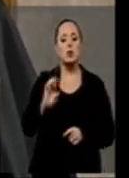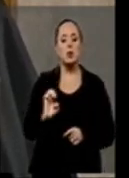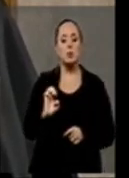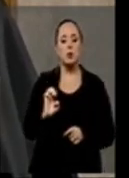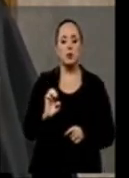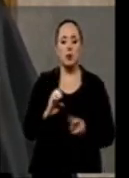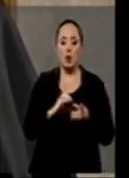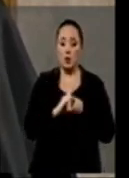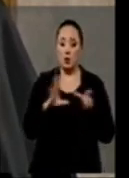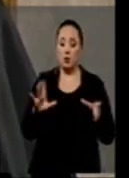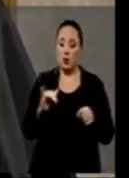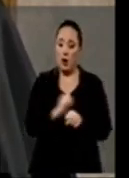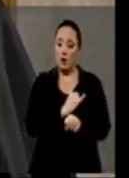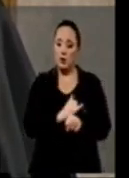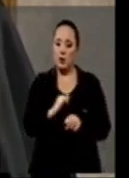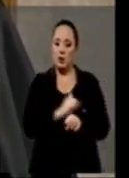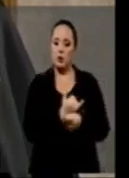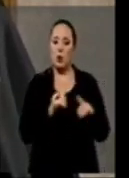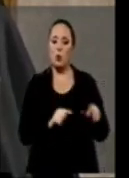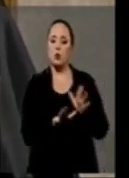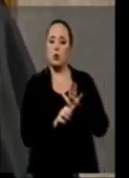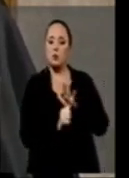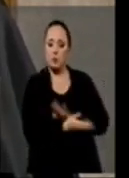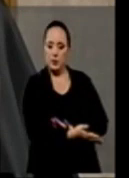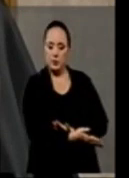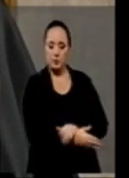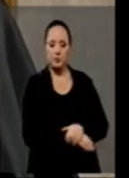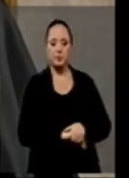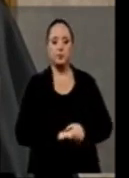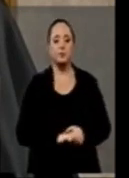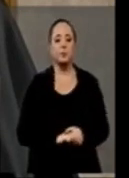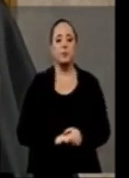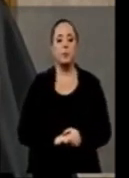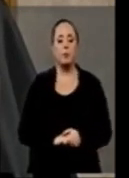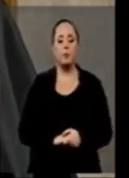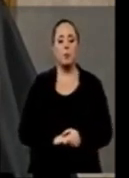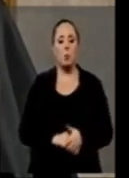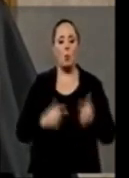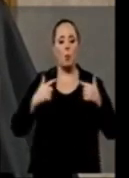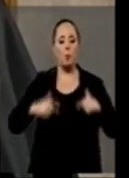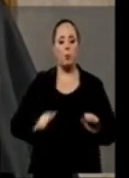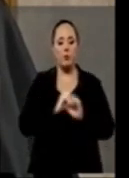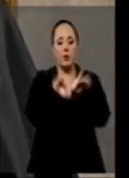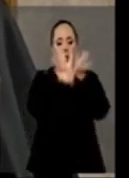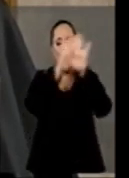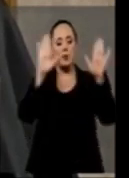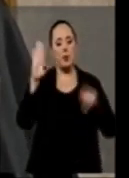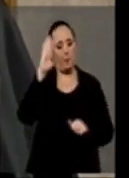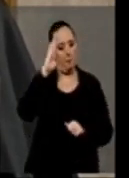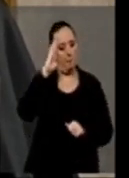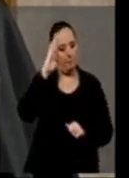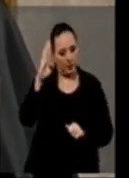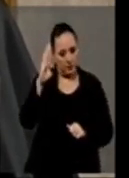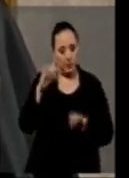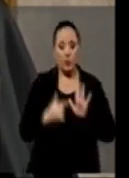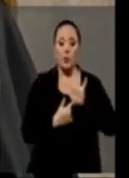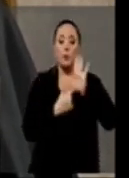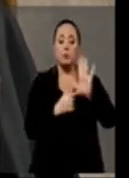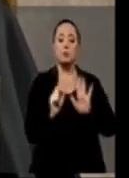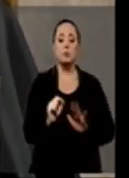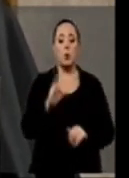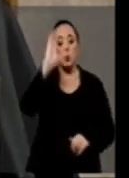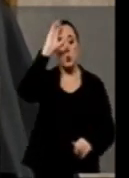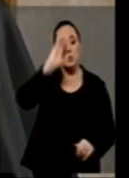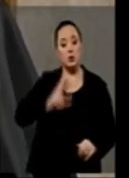instrumentos para combatê la a transparência é uma das ferramentas essenciais possibilitando que o cidadão